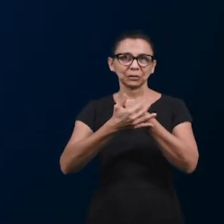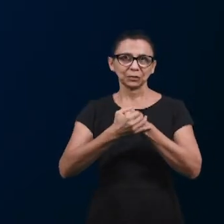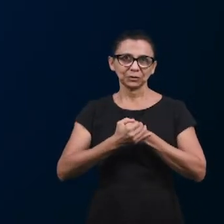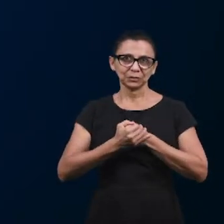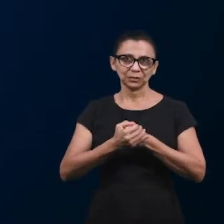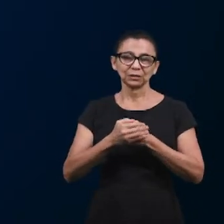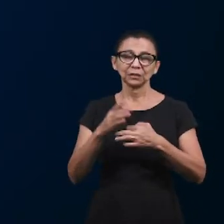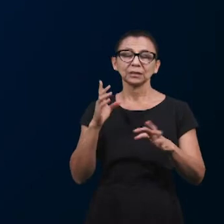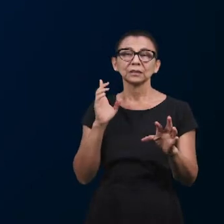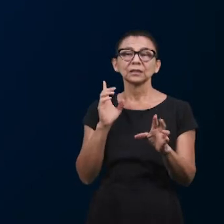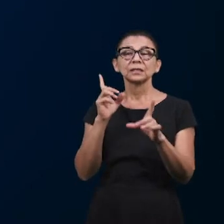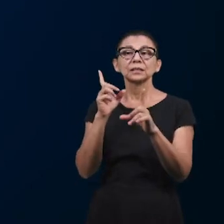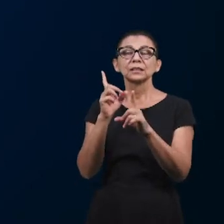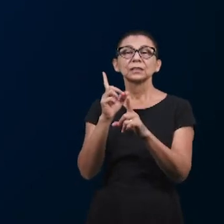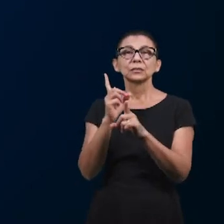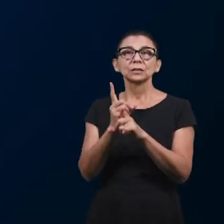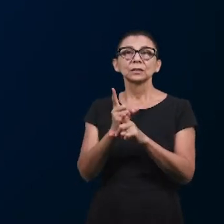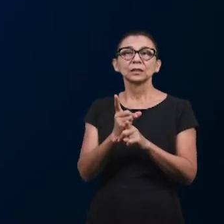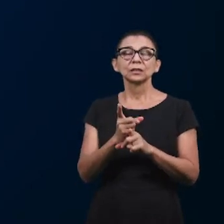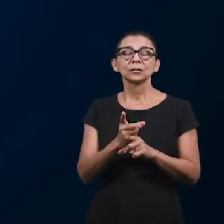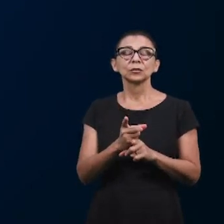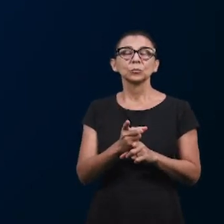lo encontramos en Mateo